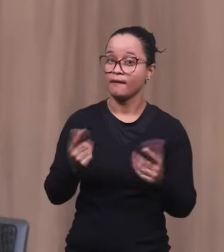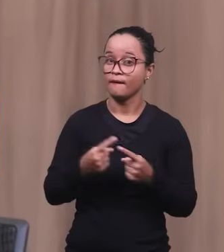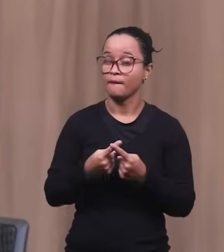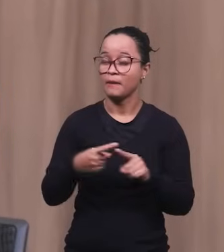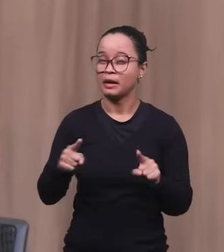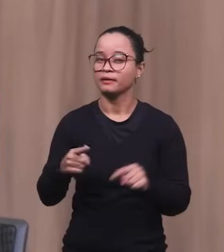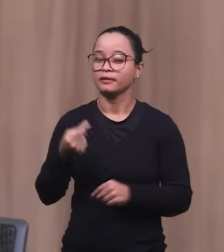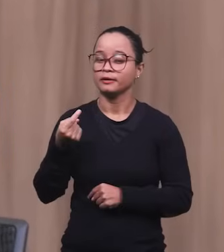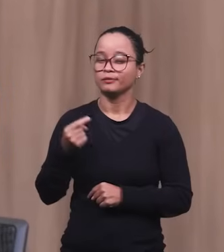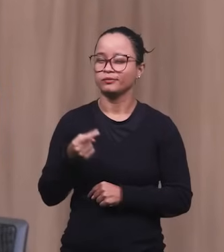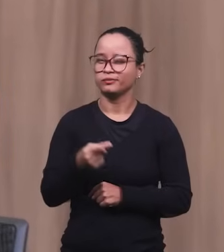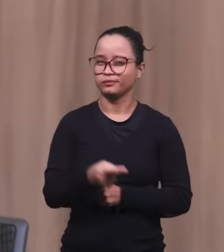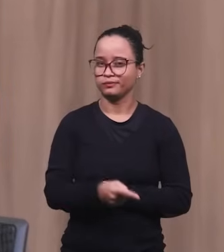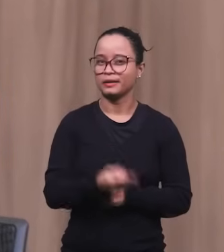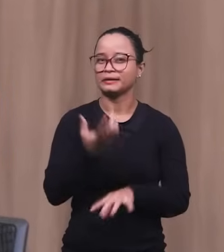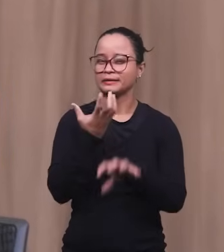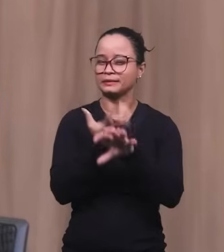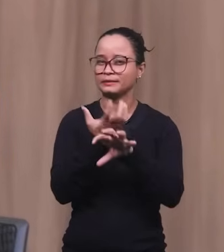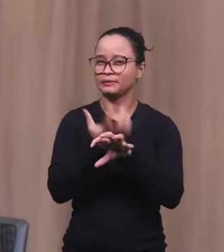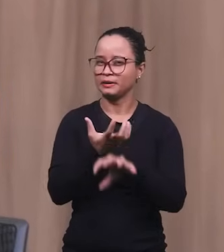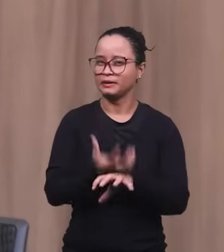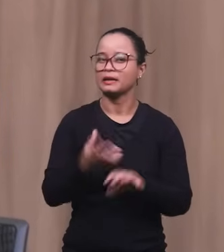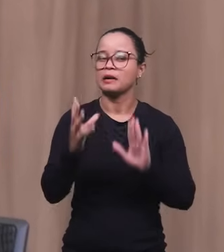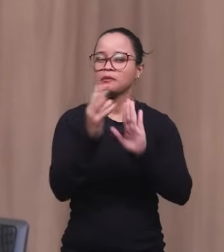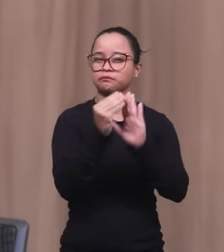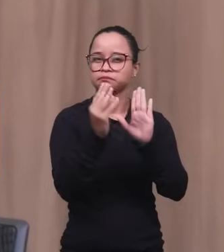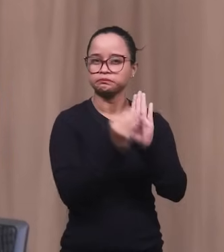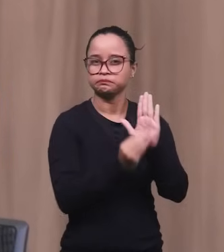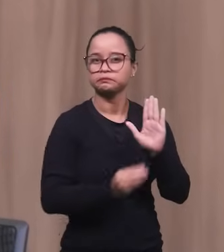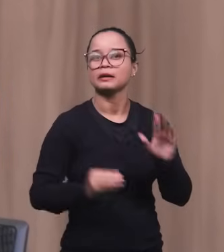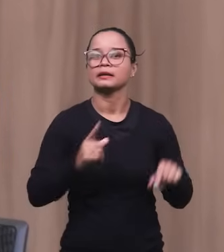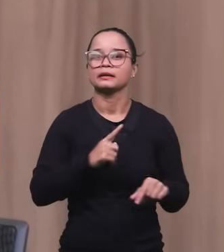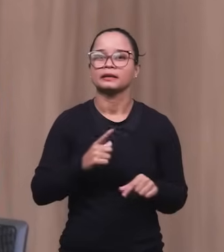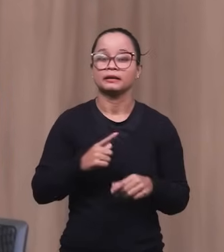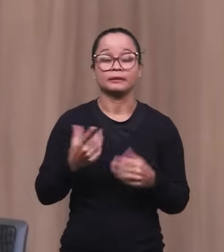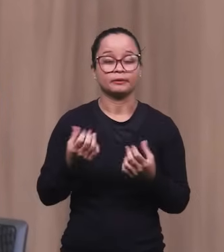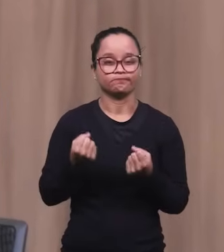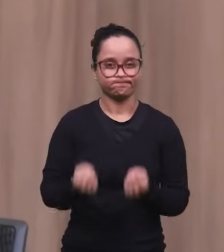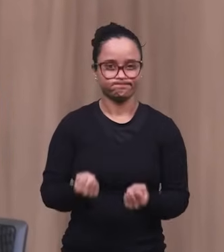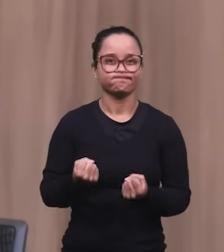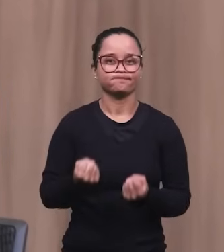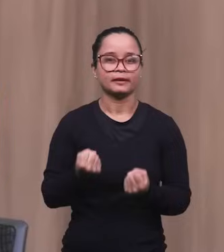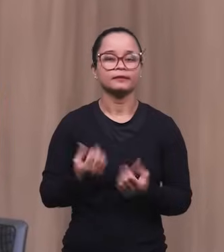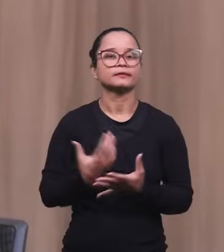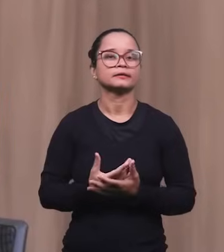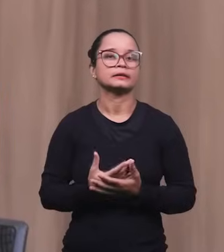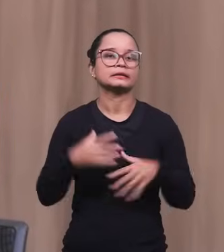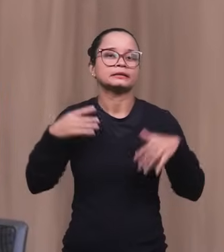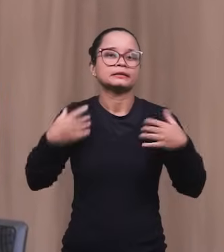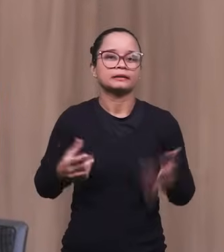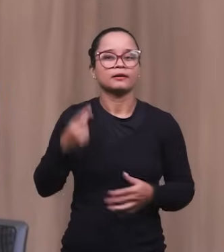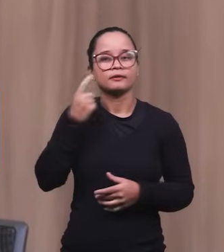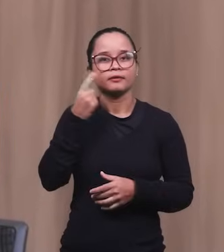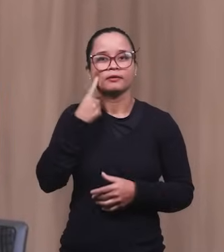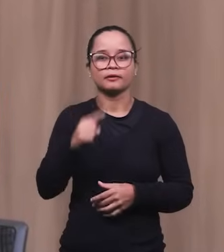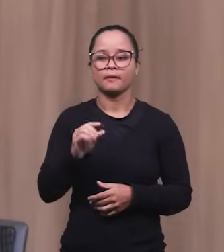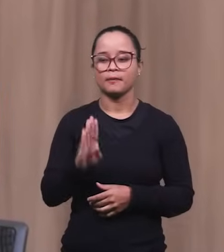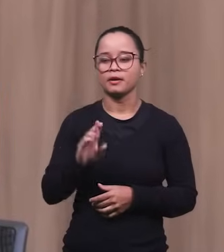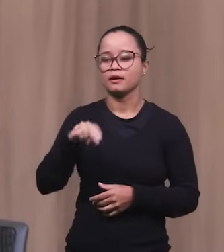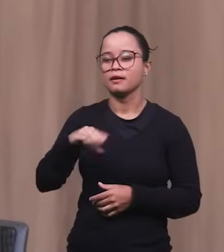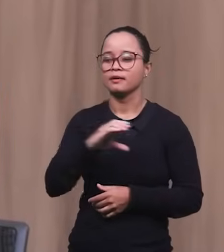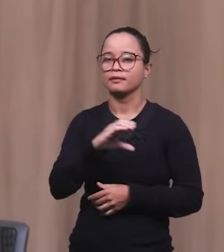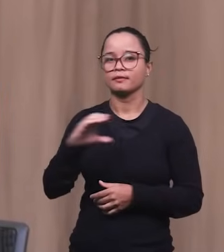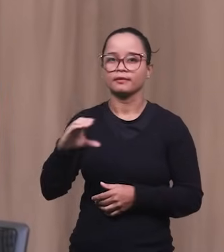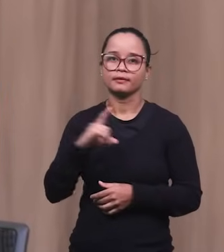medida que vai se aprofundando nessas disciplinas e esses conteúdos, torna-se mais denso. Então, por exemplo, quando a gente fala de